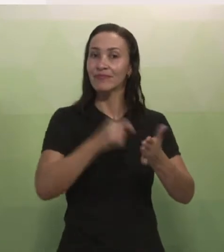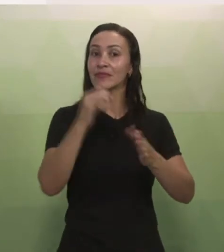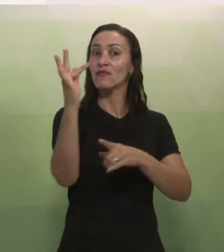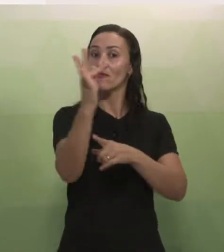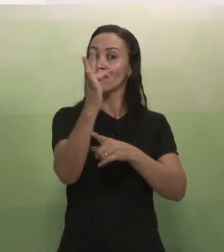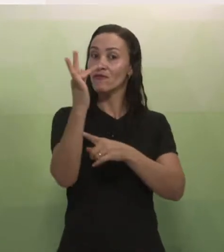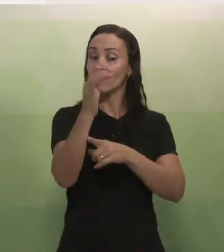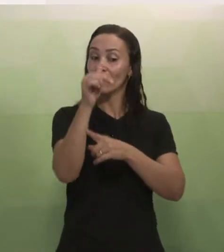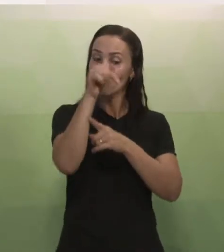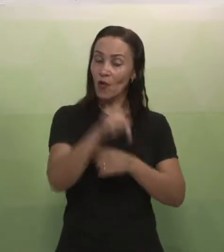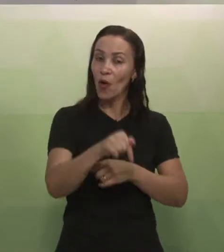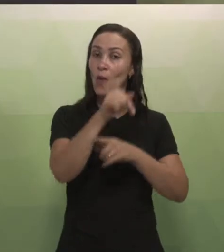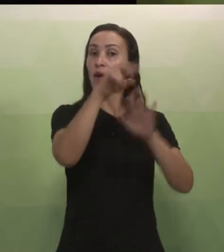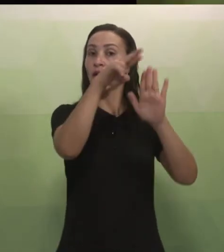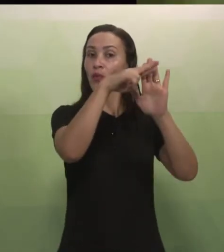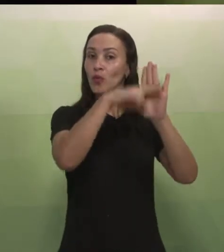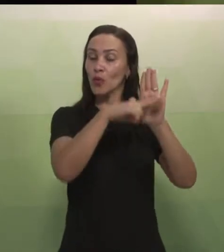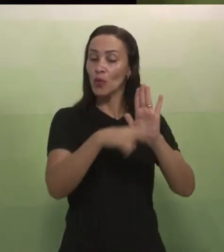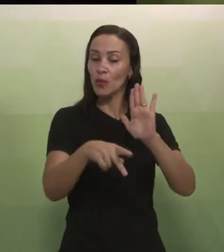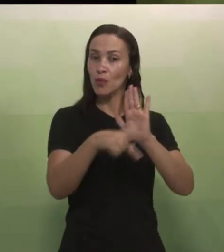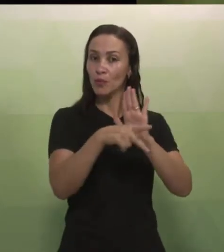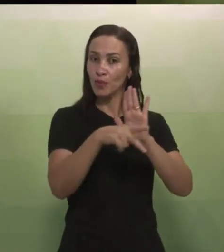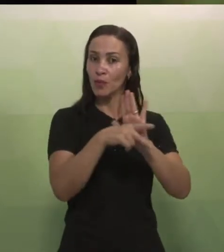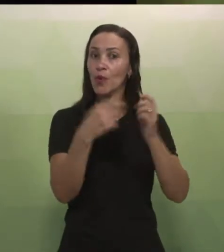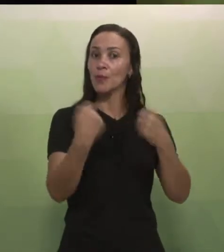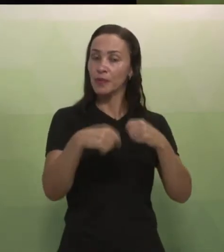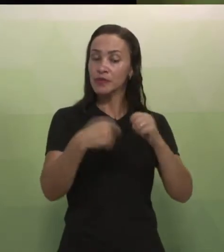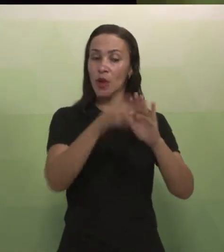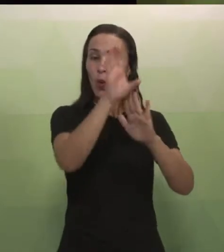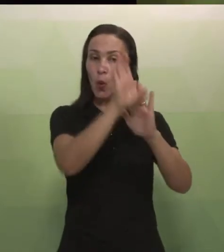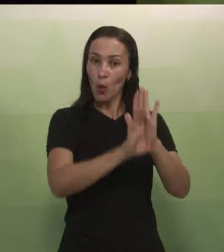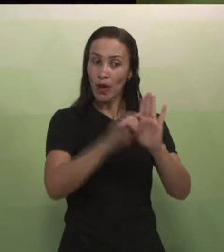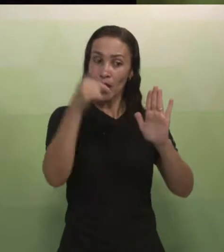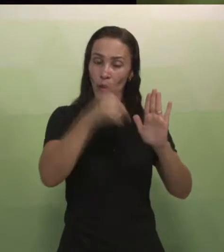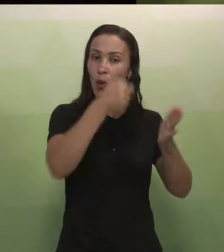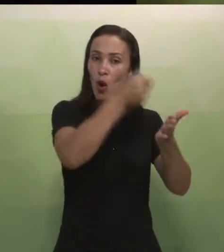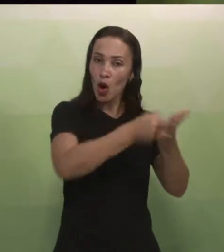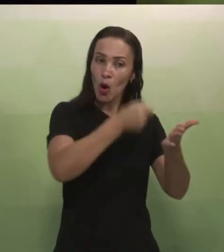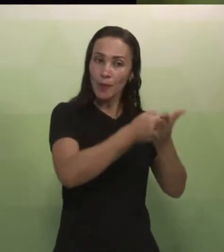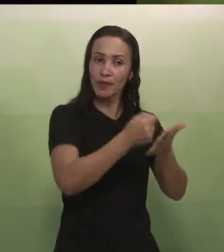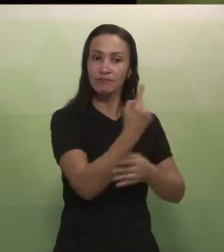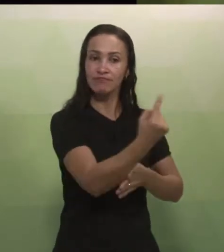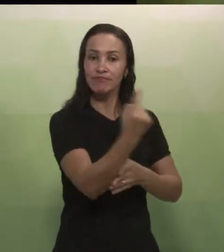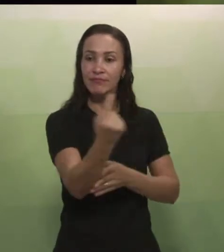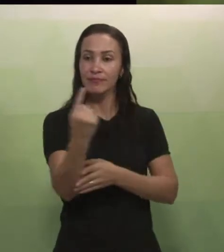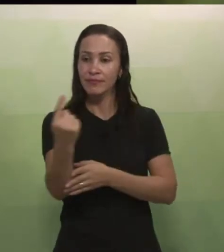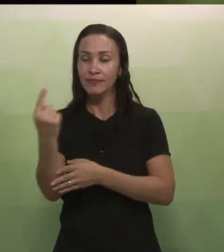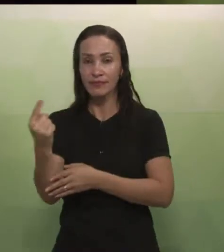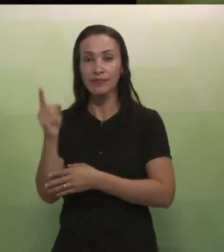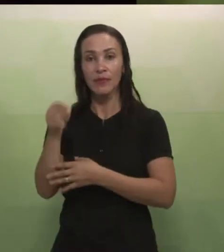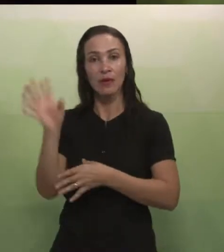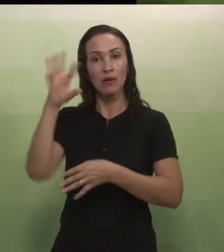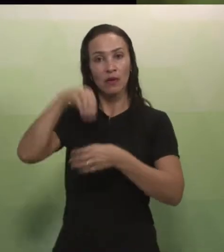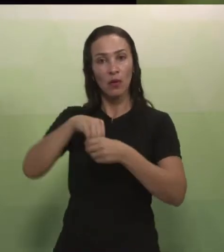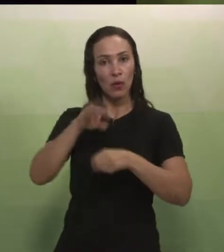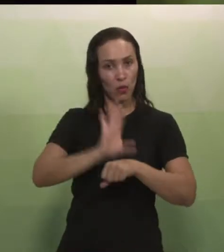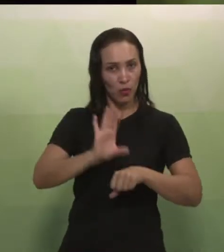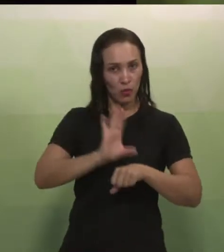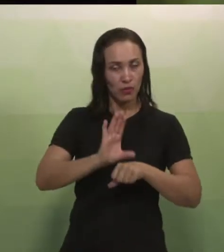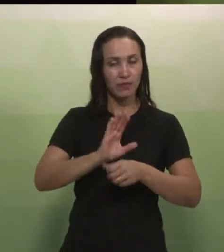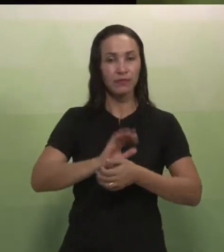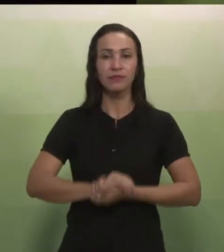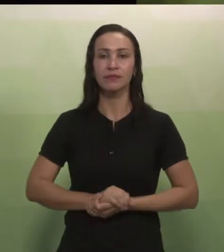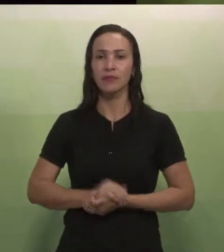formal, normatizada, do cumprimento curricular de cada um de vocês dentro do curso.